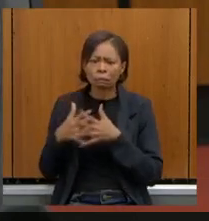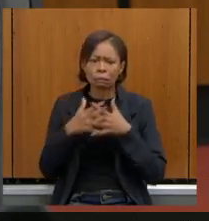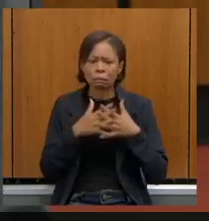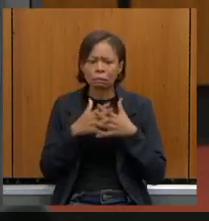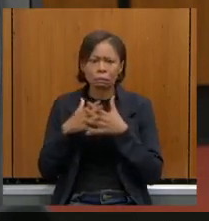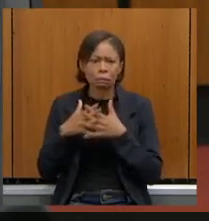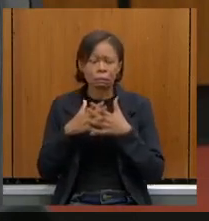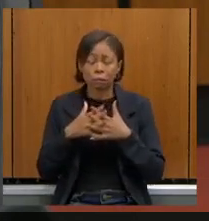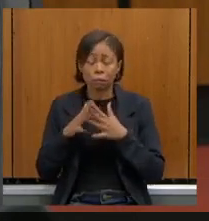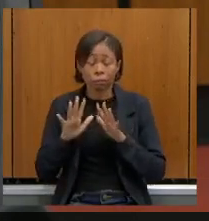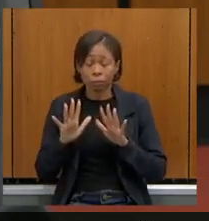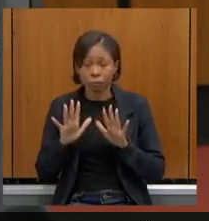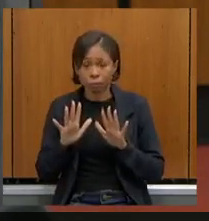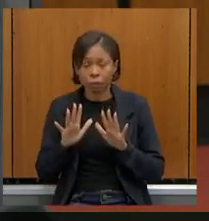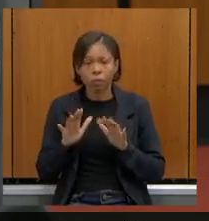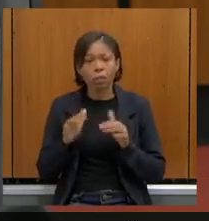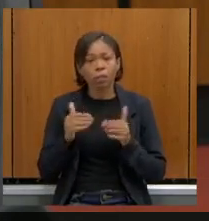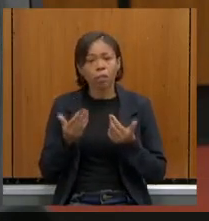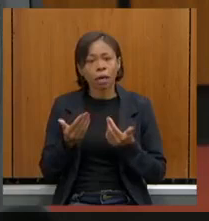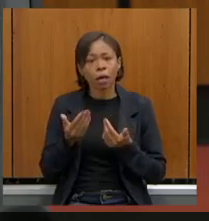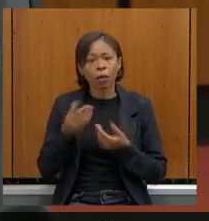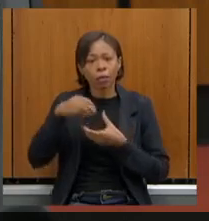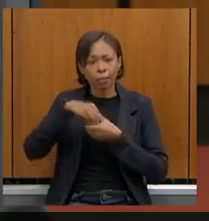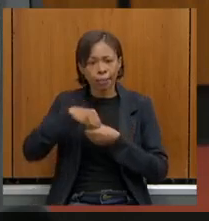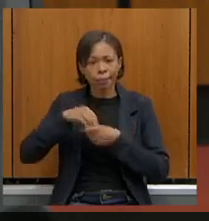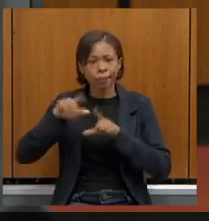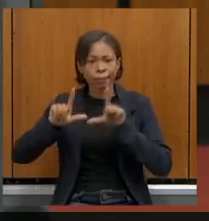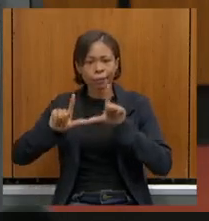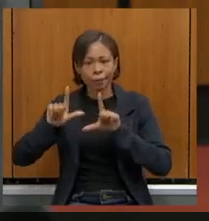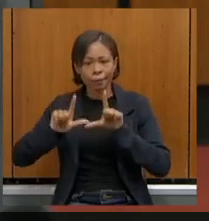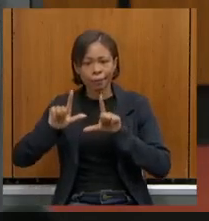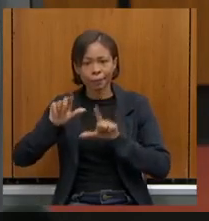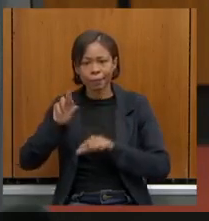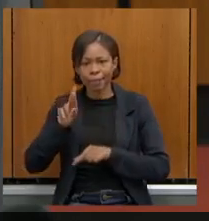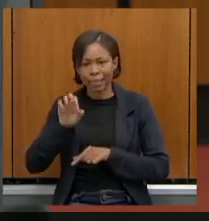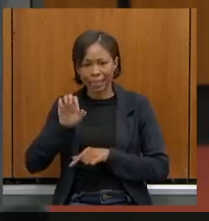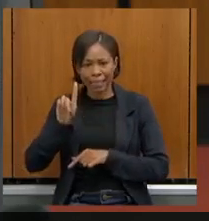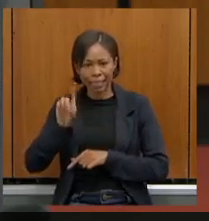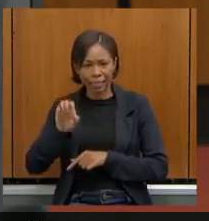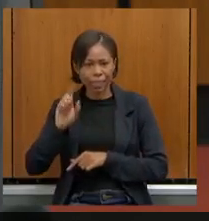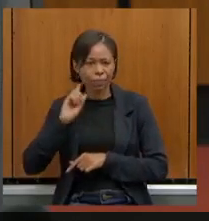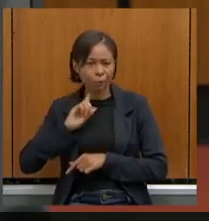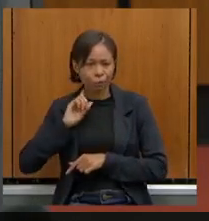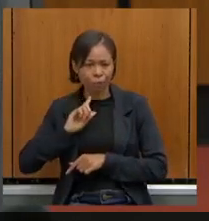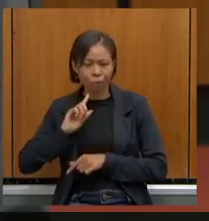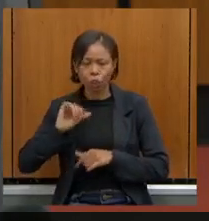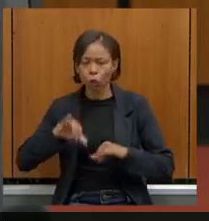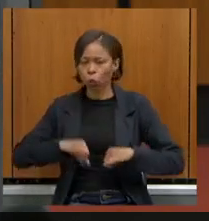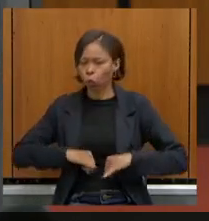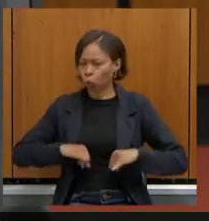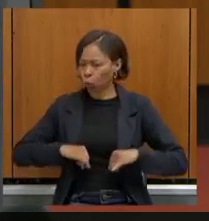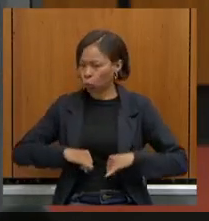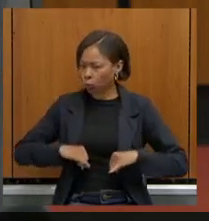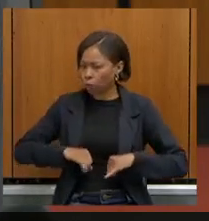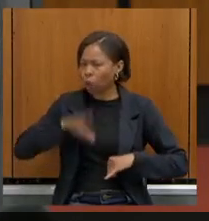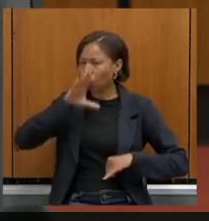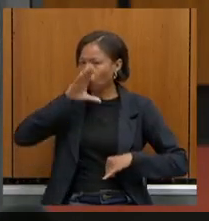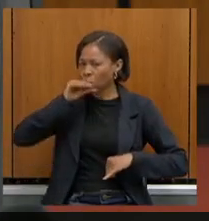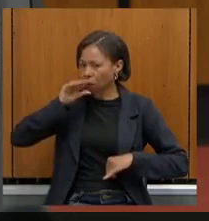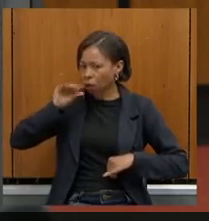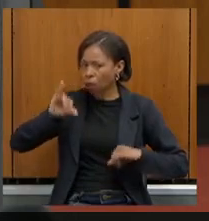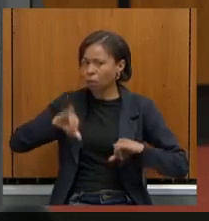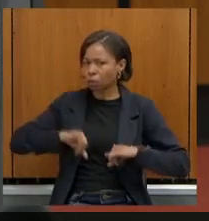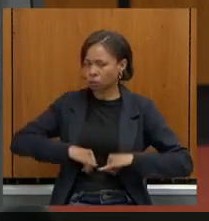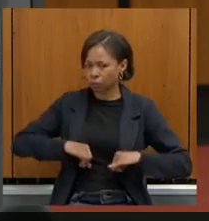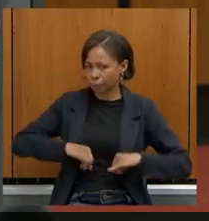Então, a dor dos funcionários da Rede Minas é muito grande, sabe? Tem uns que ainda, depois